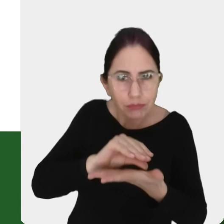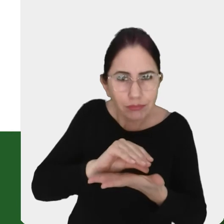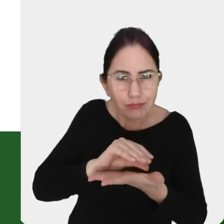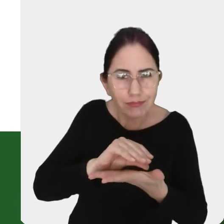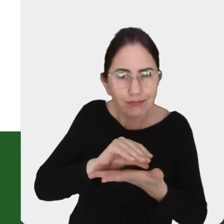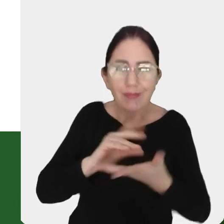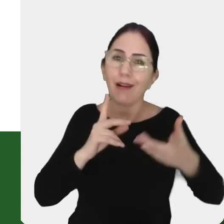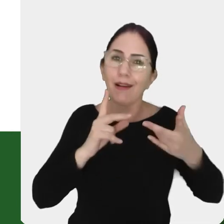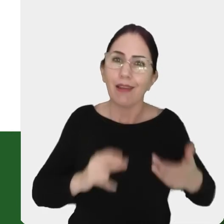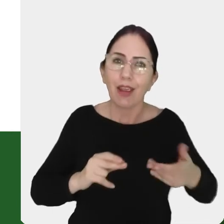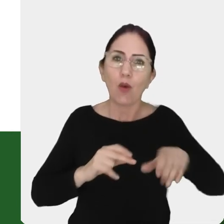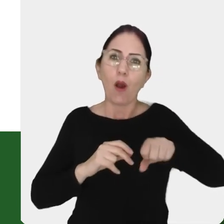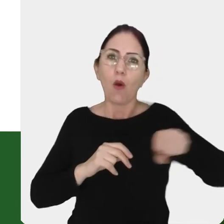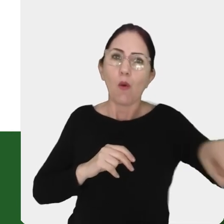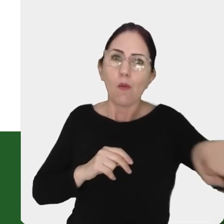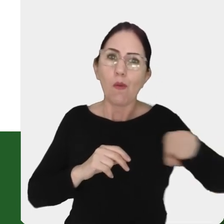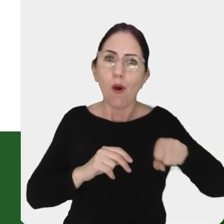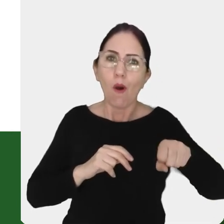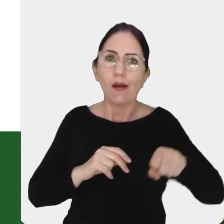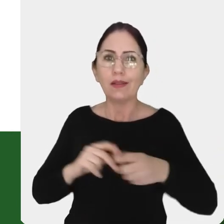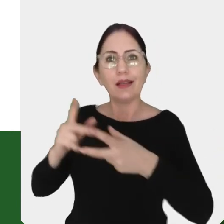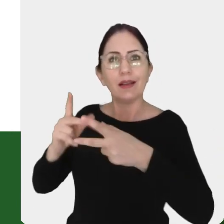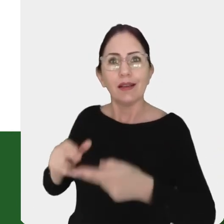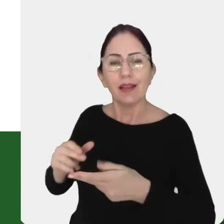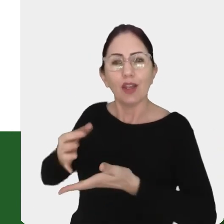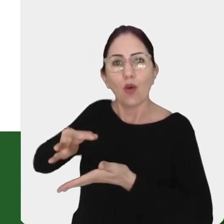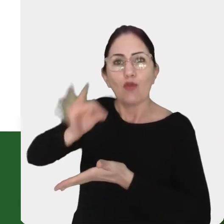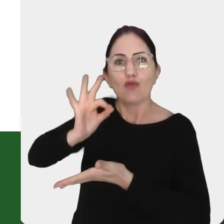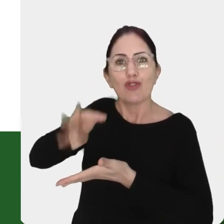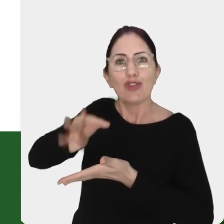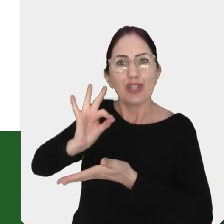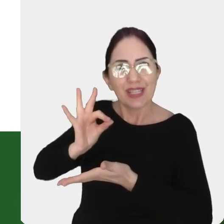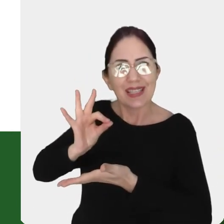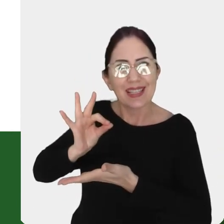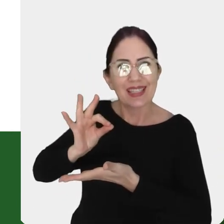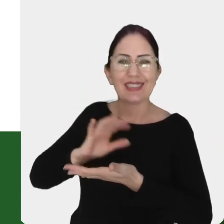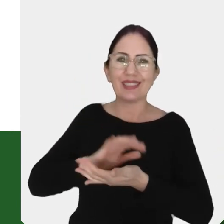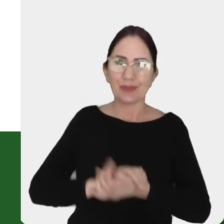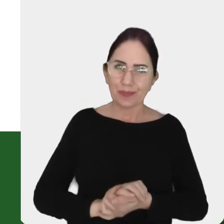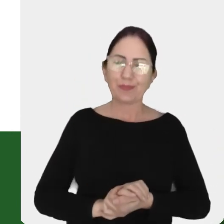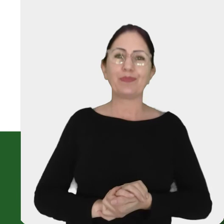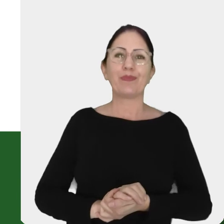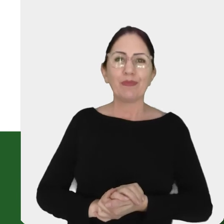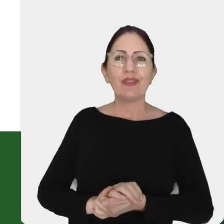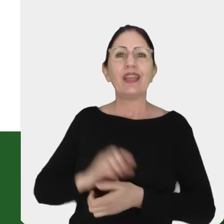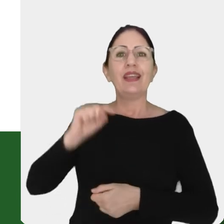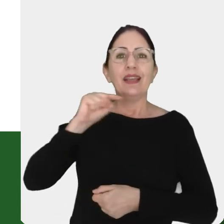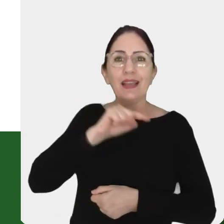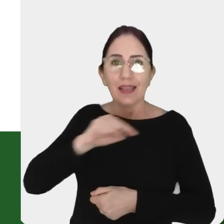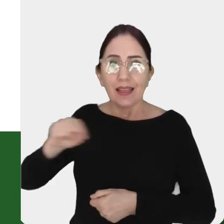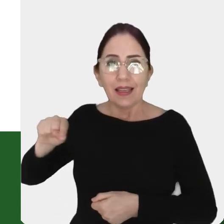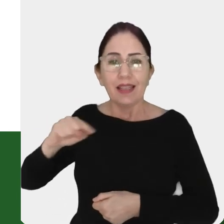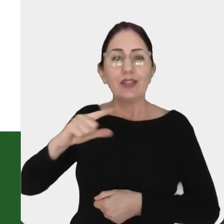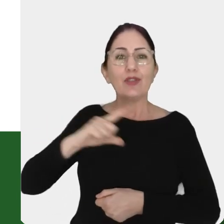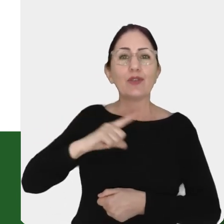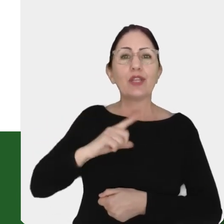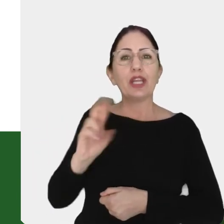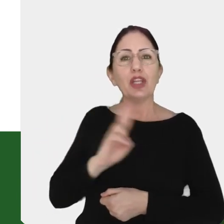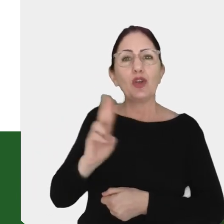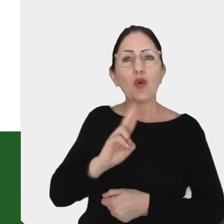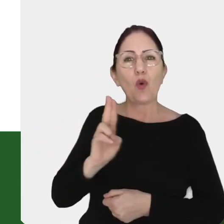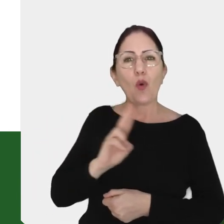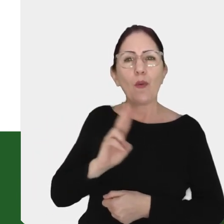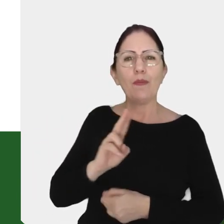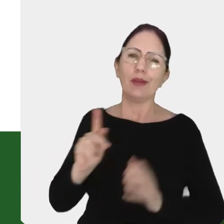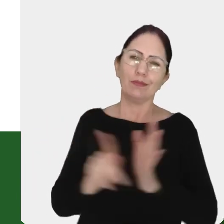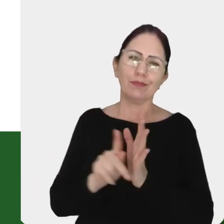e já sabe que é ali para pegar. E aí, para esse fenômeno que acontece, a